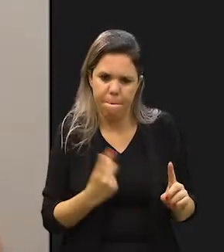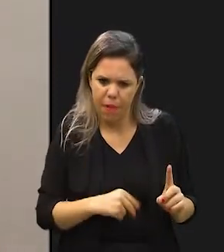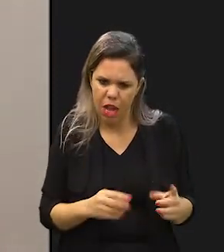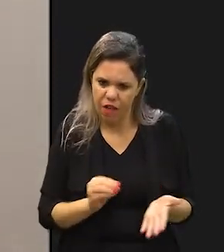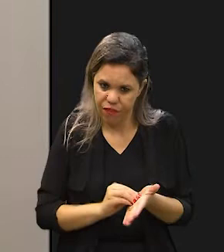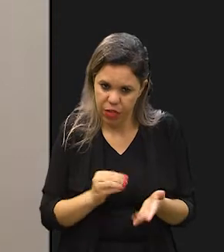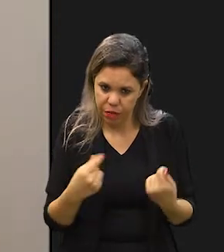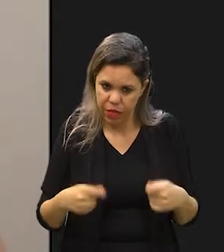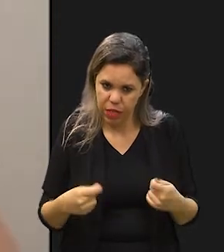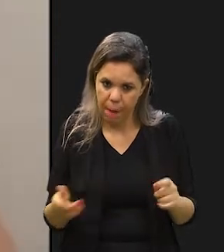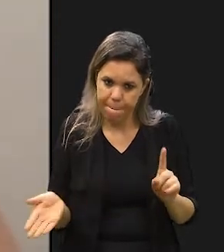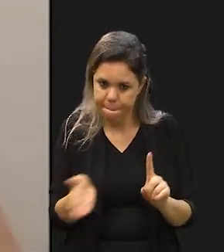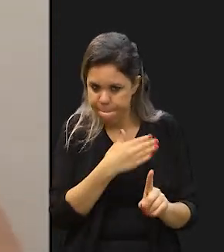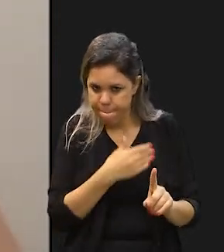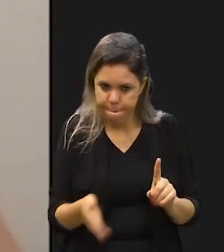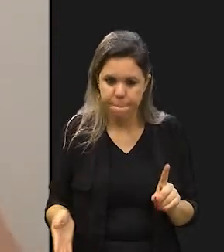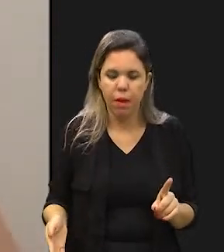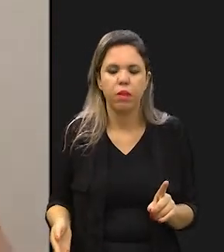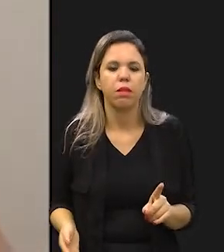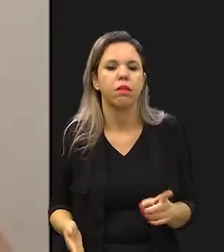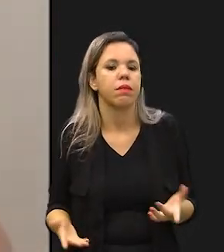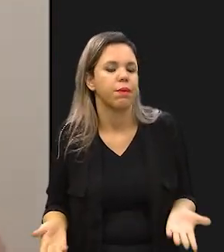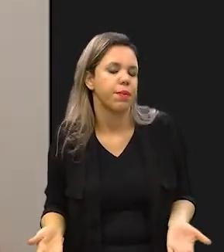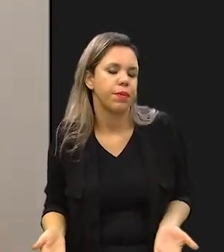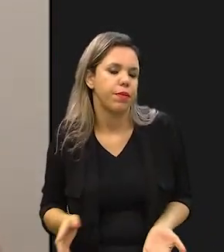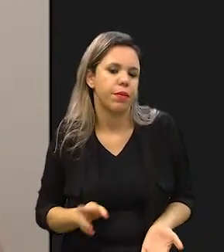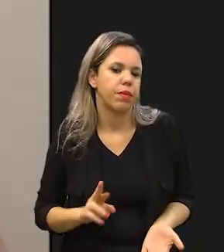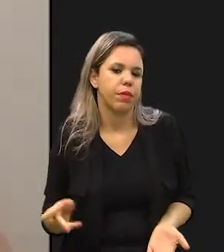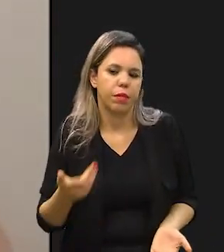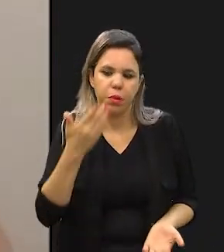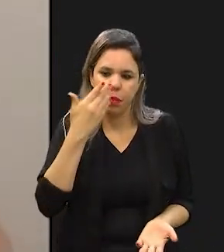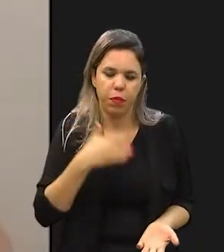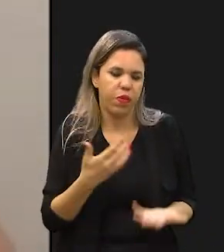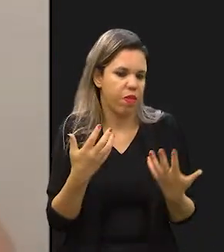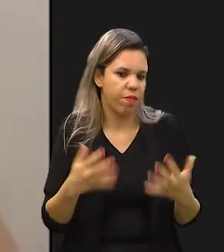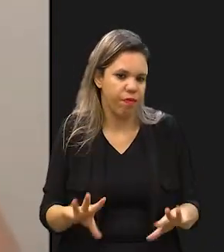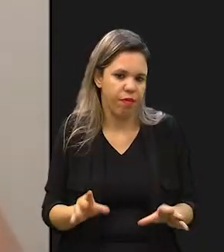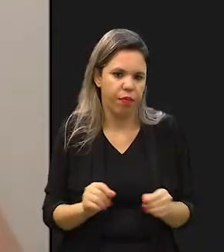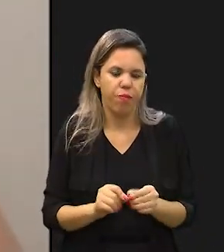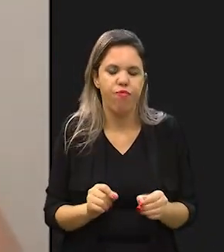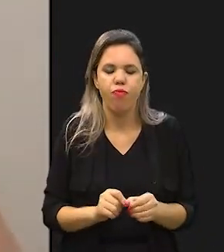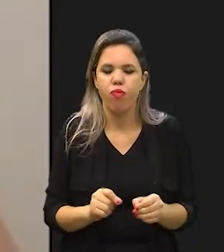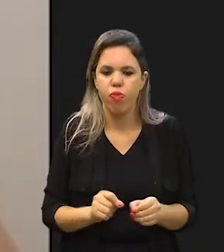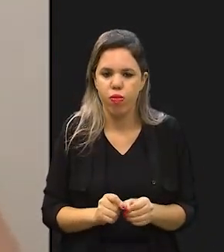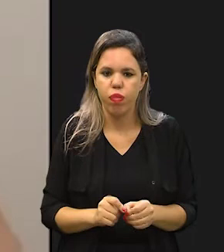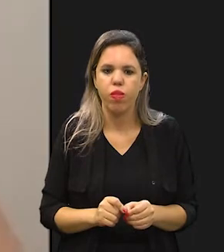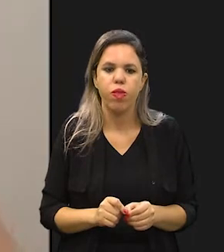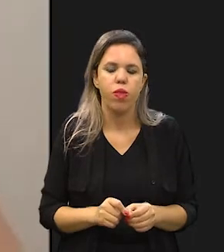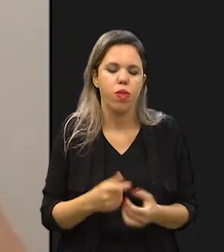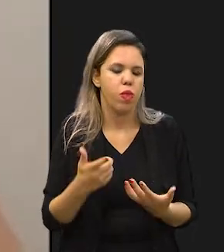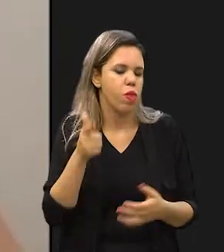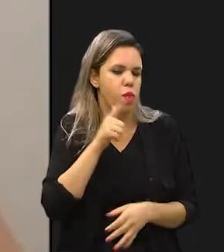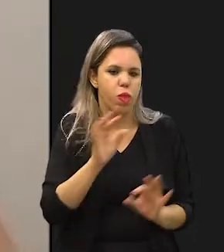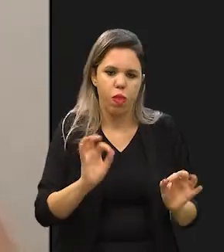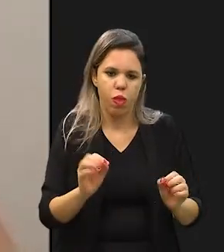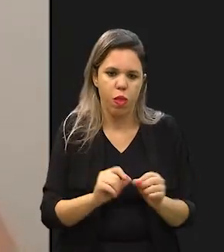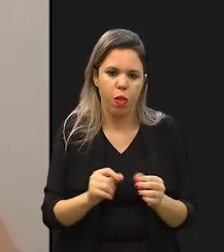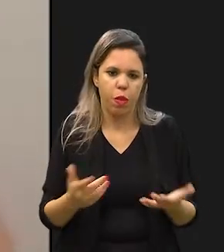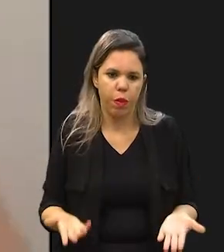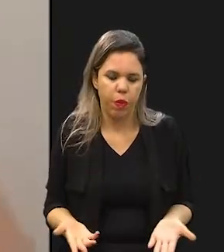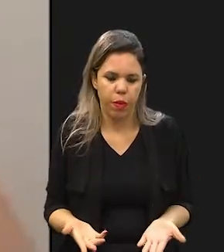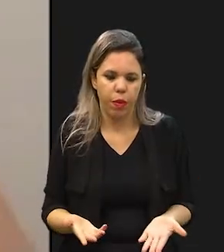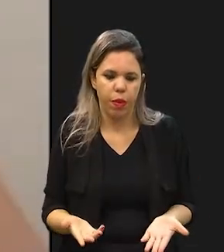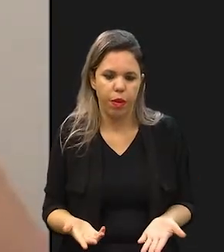aí é falta de dar umas palmadas, né? E não é que a criança não queira fazer, a criança realmente ela não consegue, né?